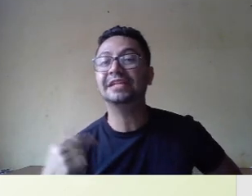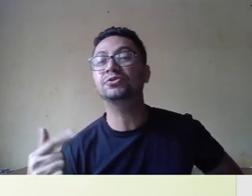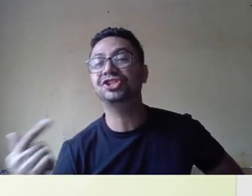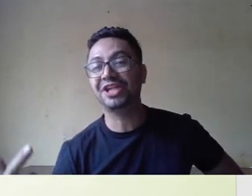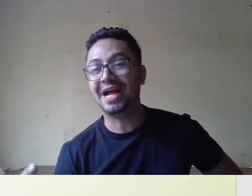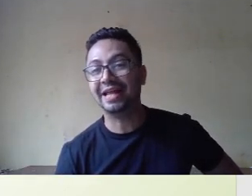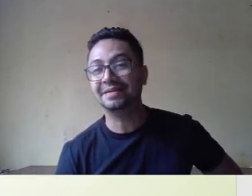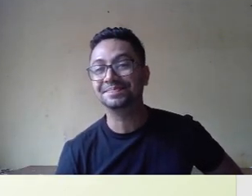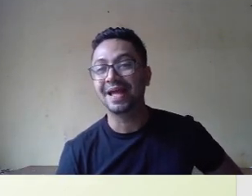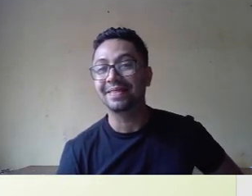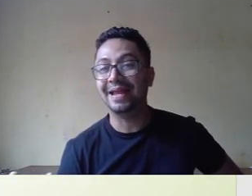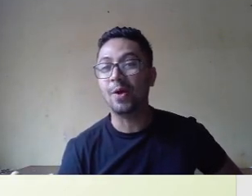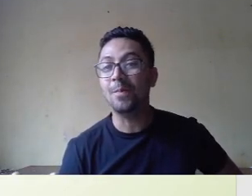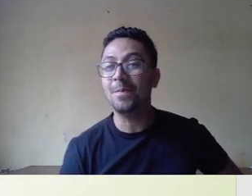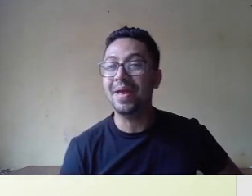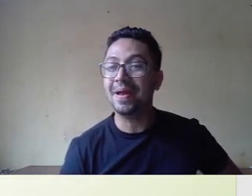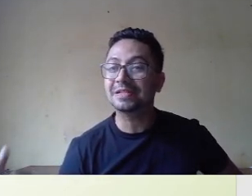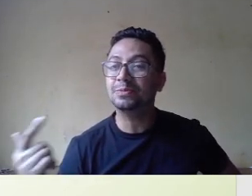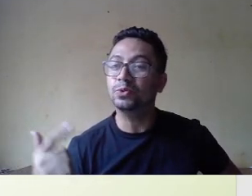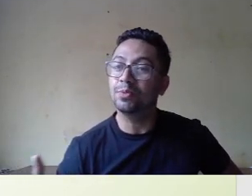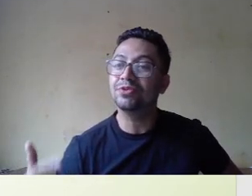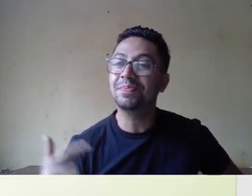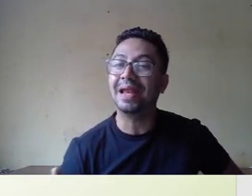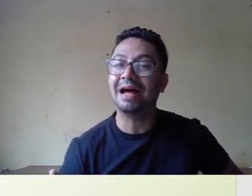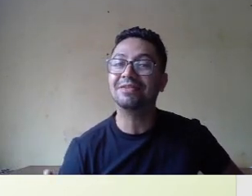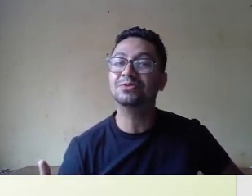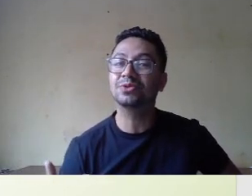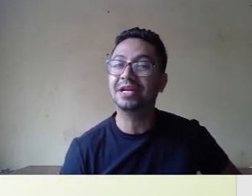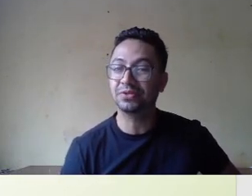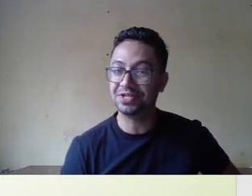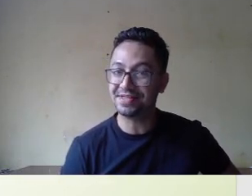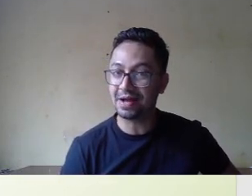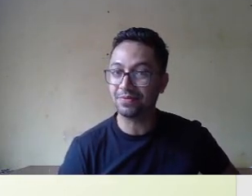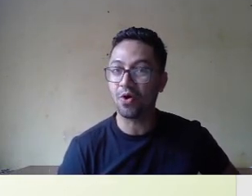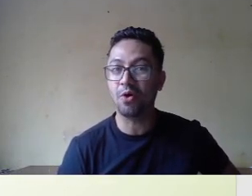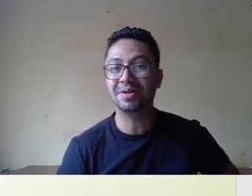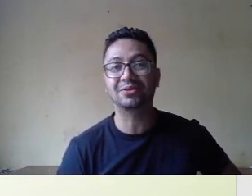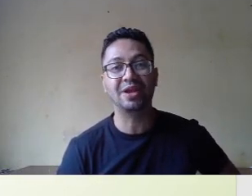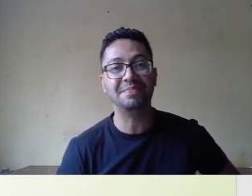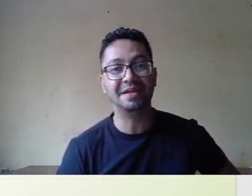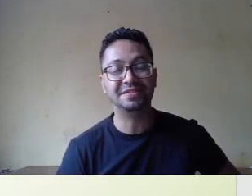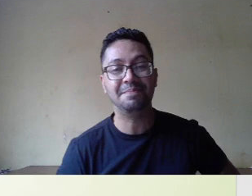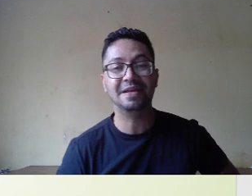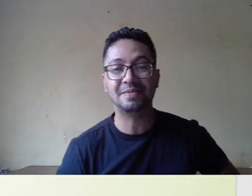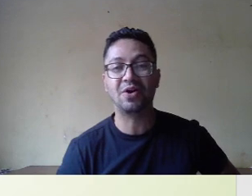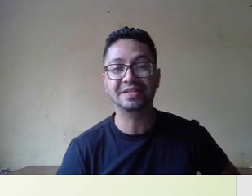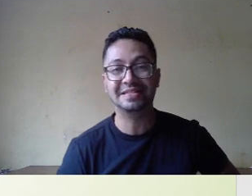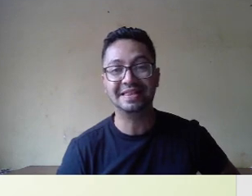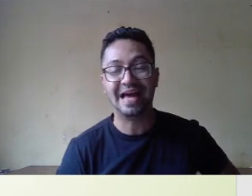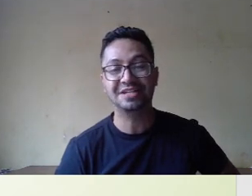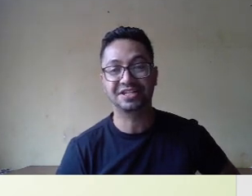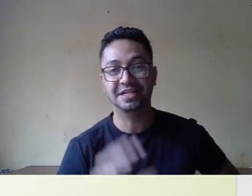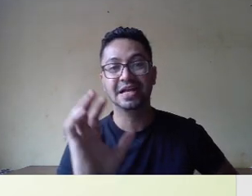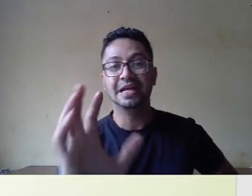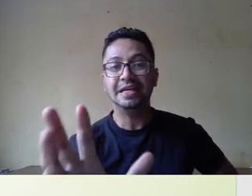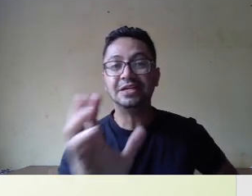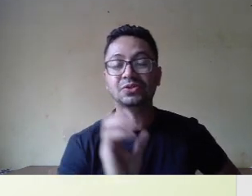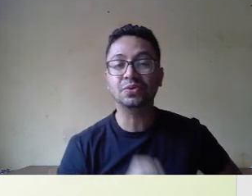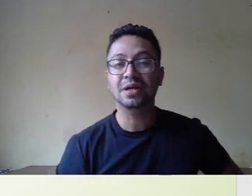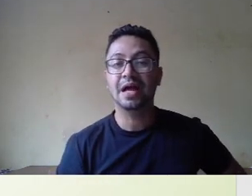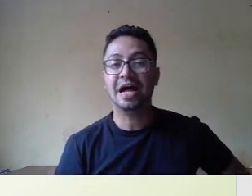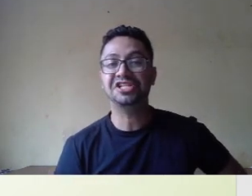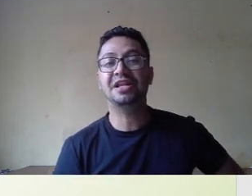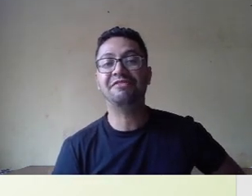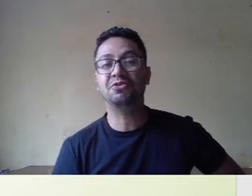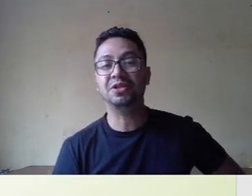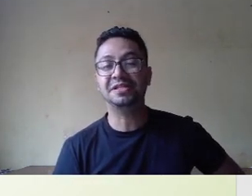o texto de chegada terá o mesmo número de palavras do texto original, obrigatoriamente na mesma ordem sintática.